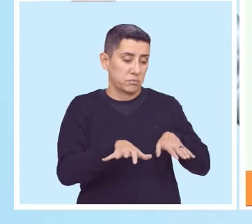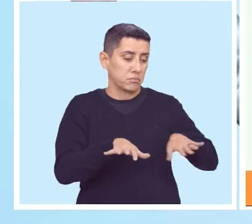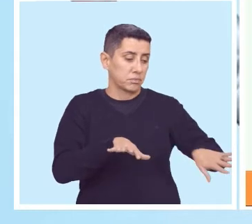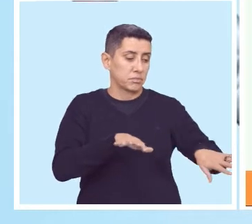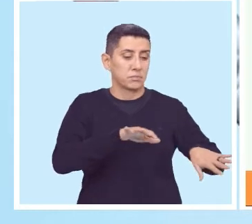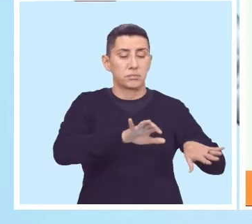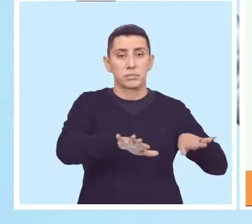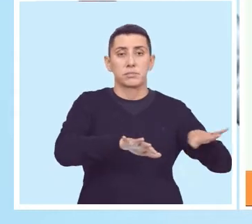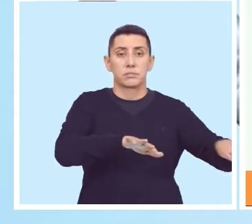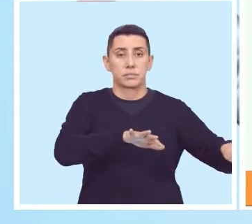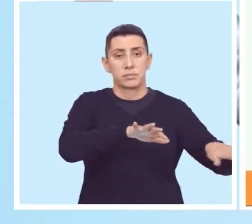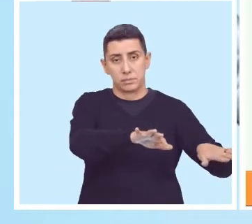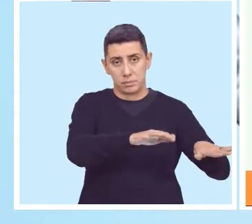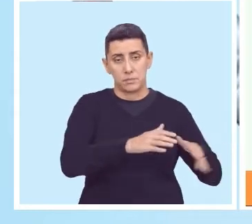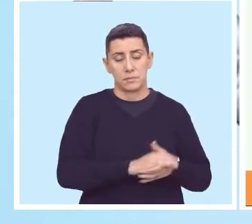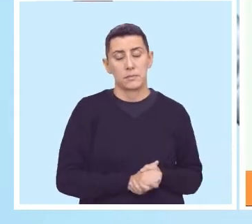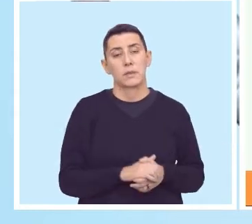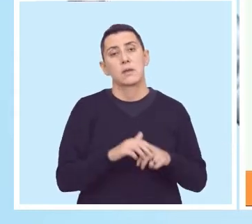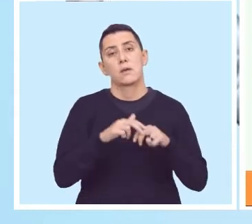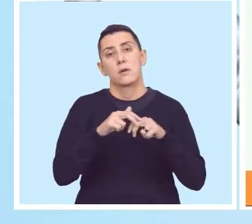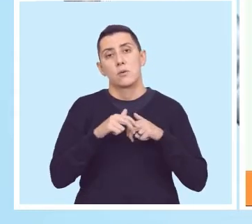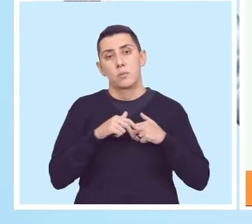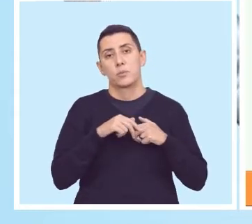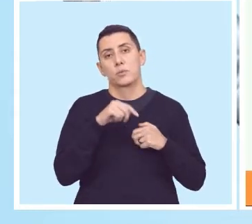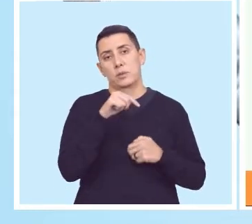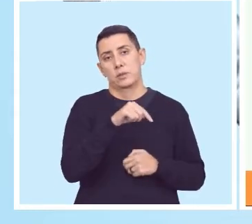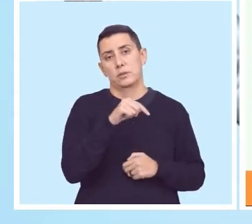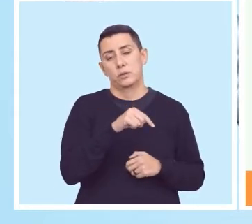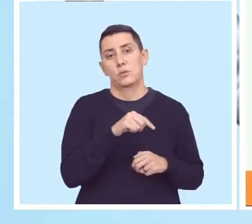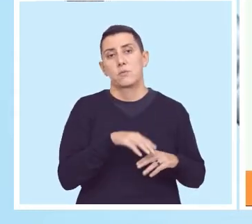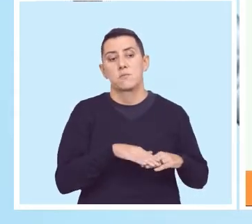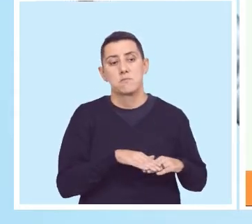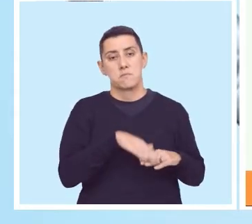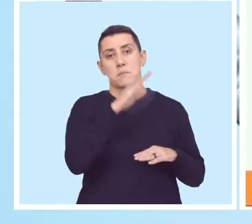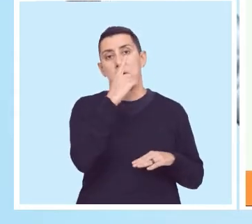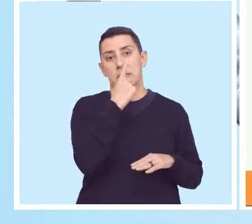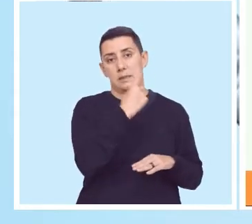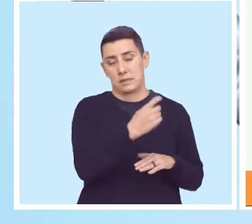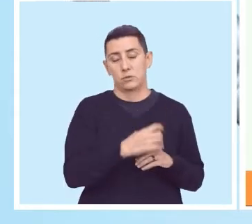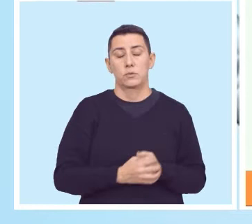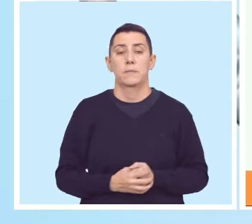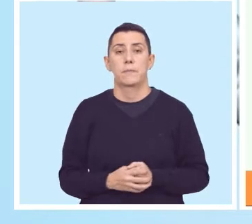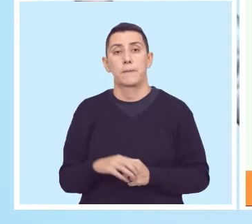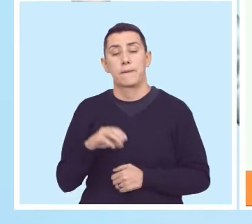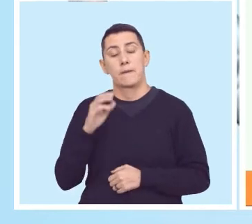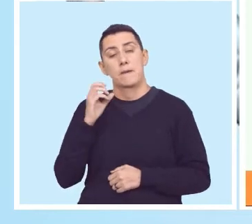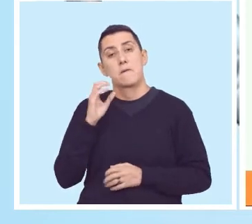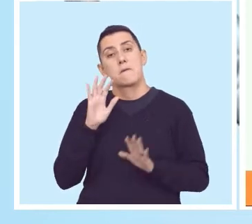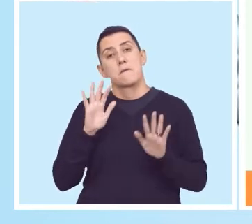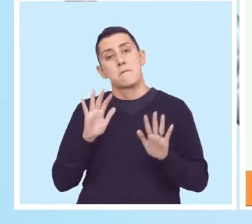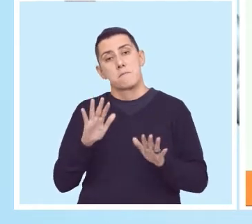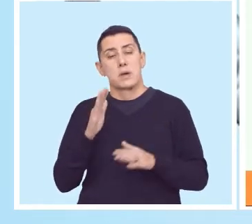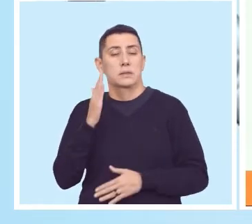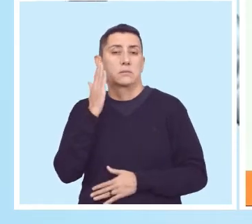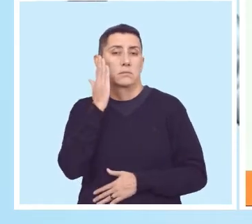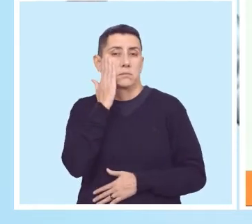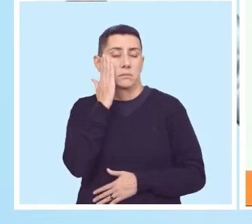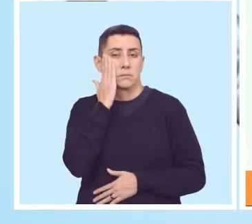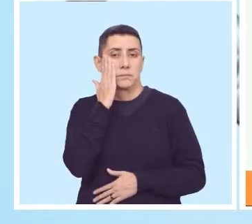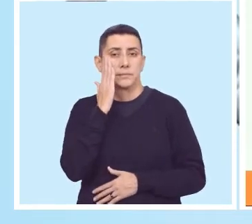Igarapé. Por isso que a taxa de poluição ficou maior. Porém, se nós